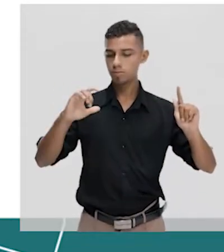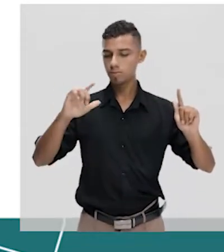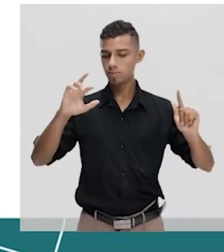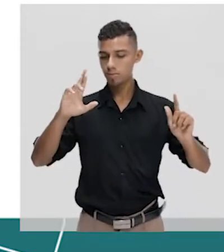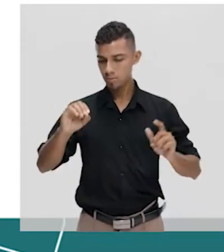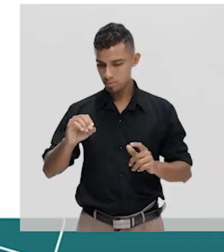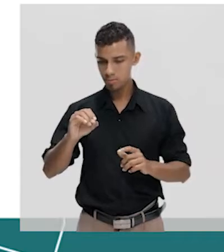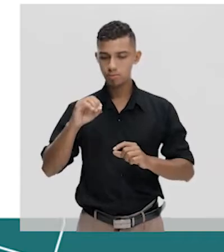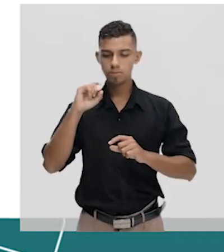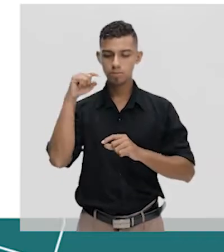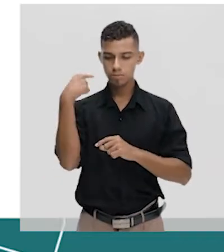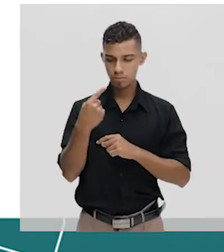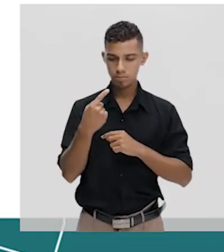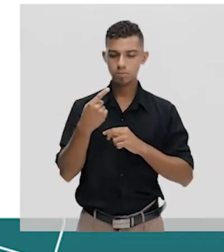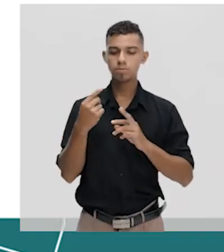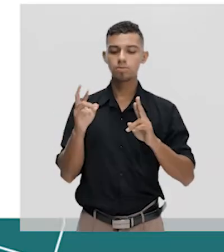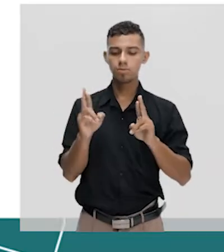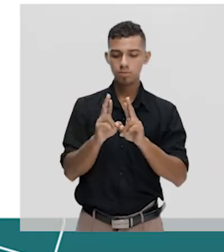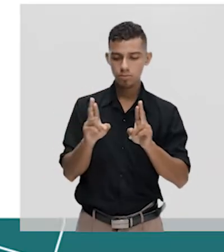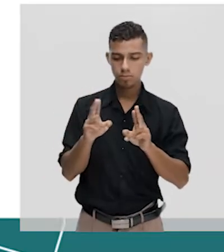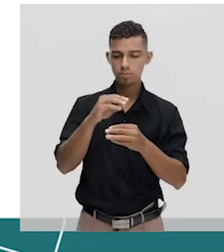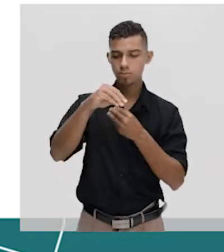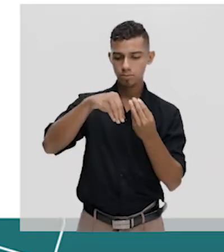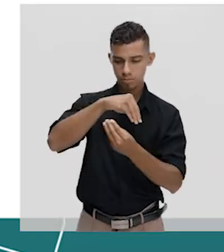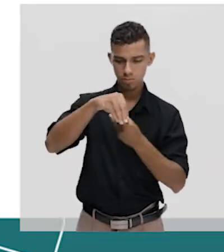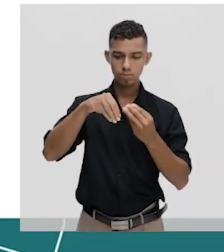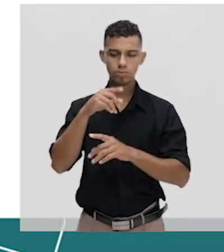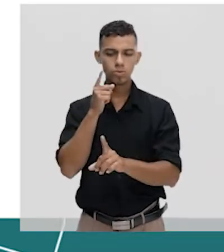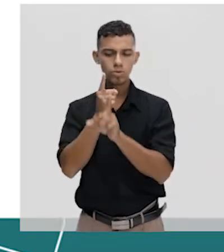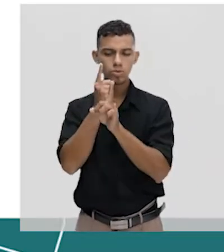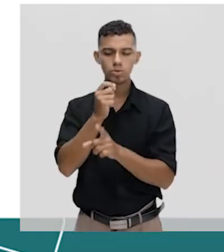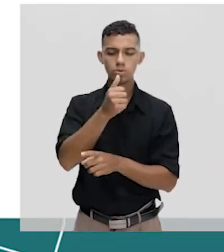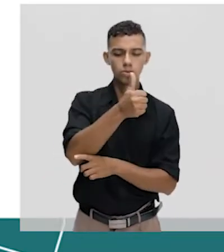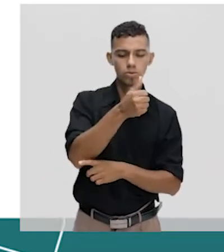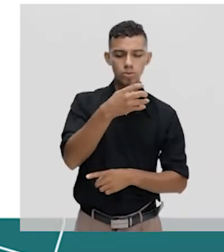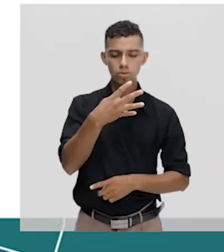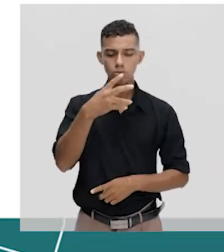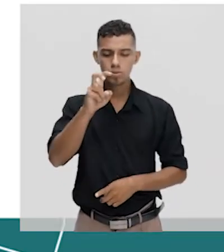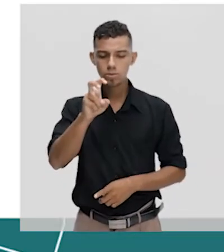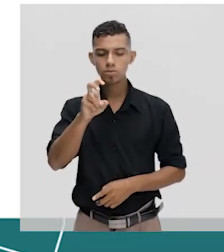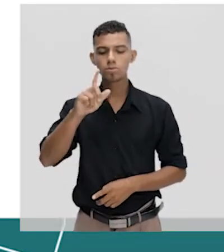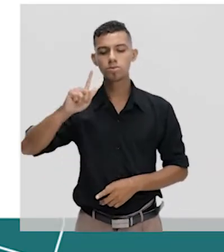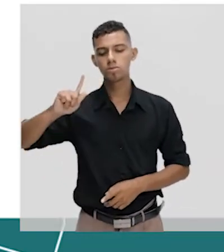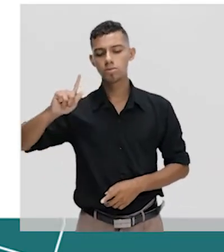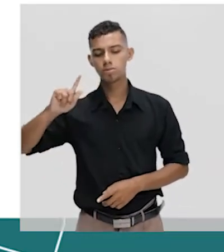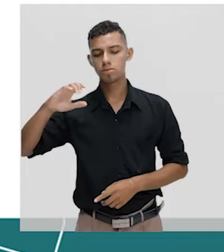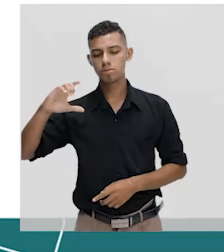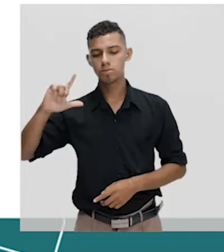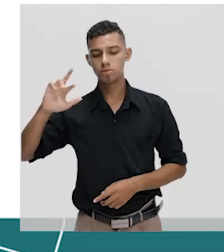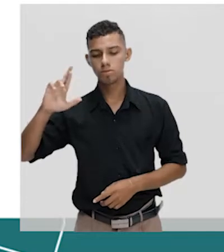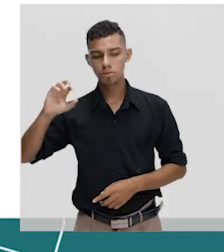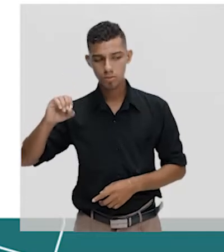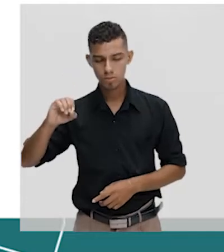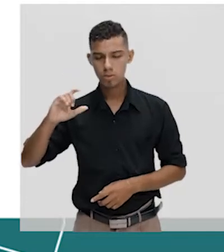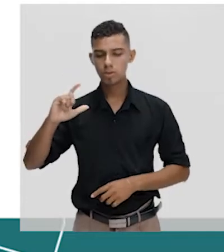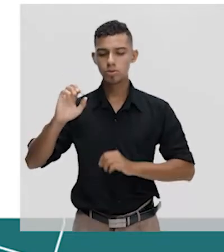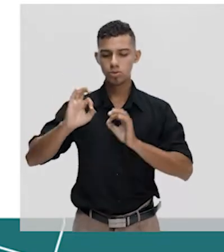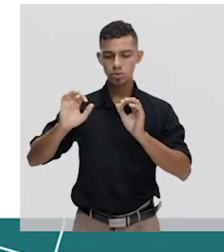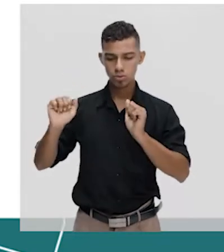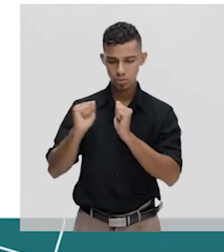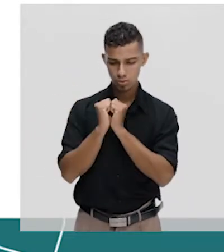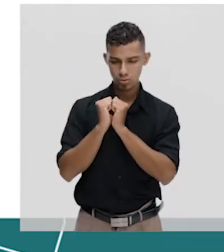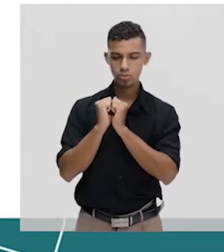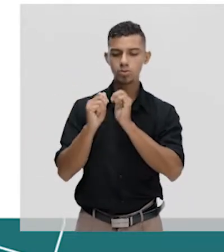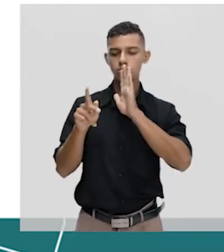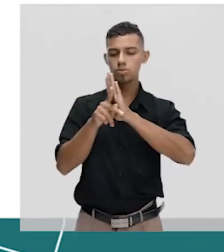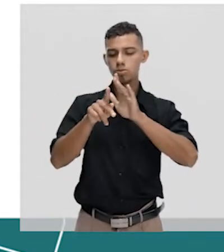reação, constata-se a presença de 145 gramas de cloro remanescente, junto com o